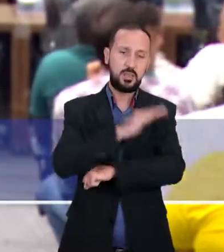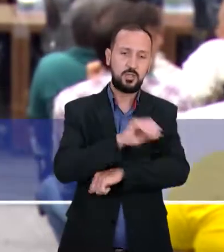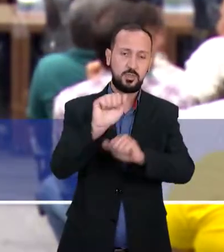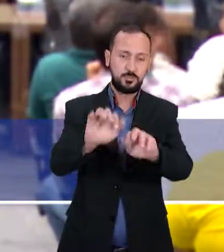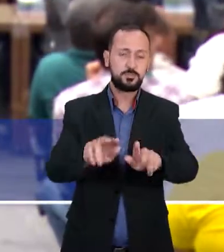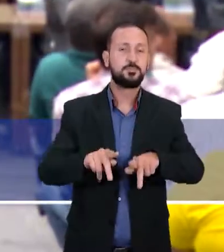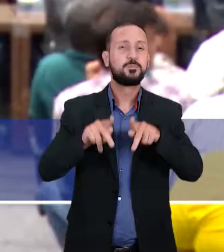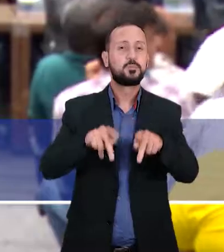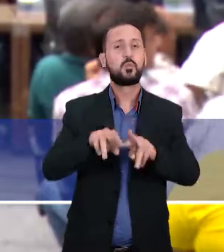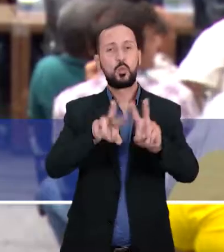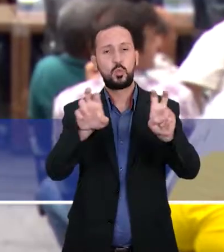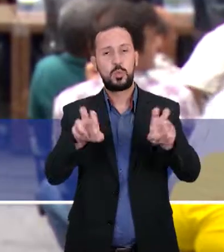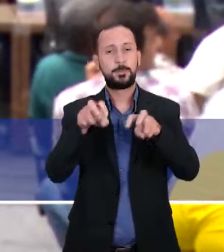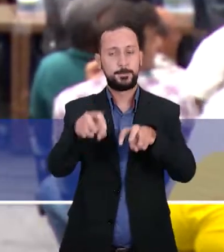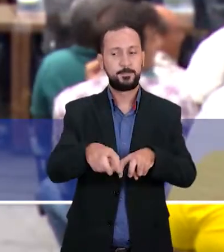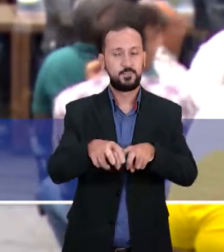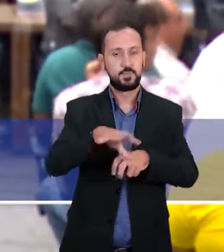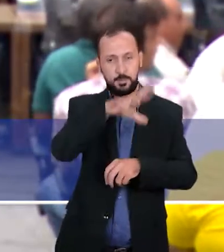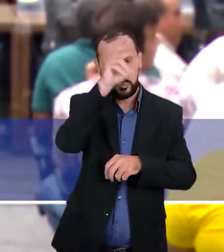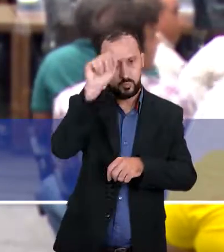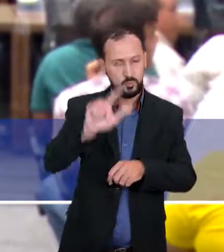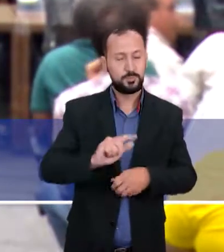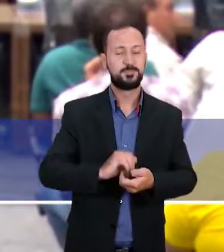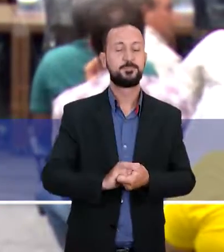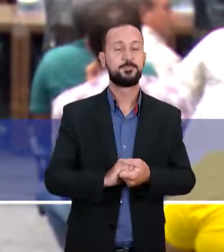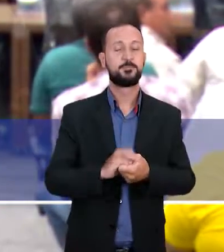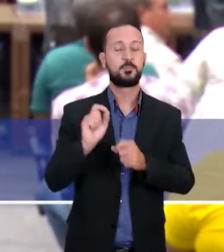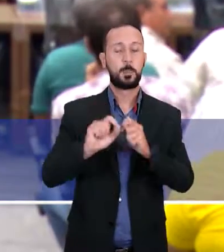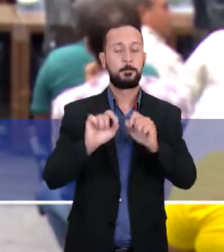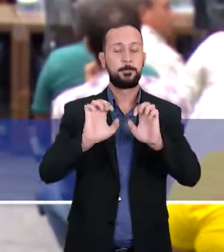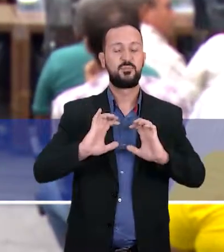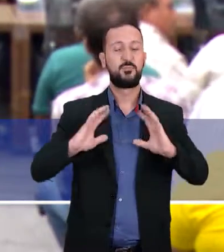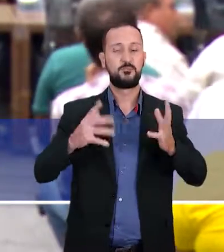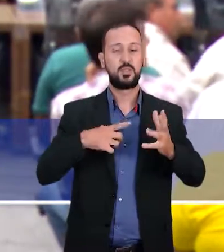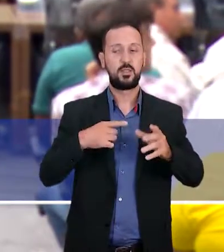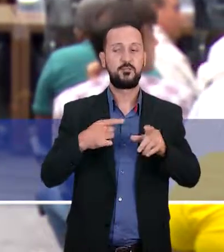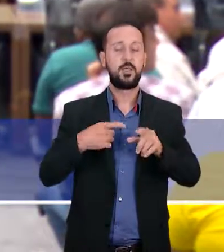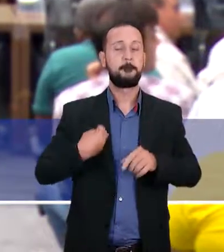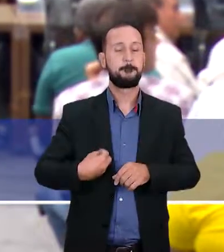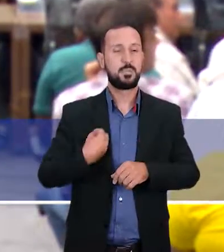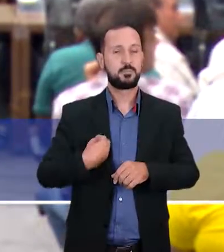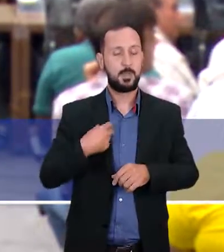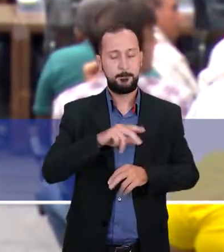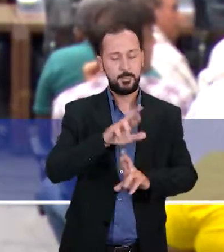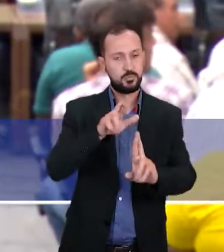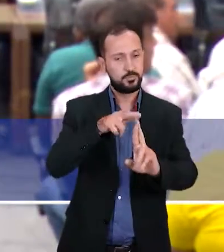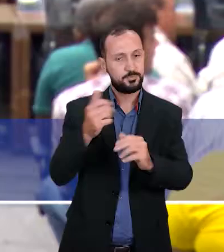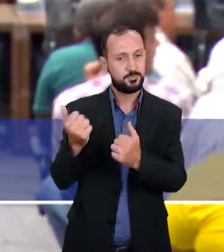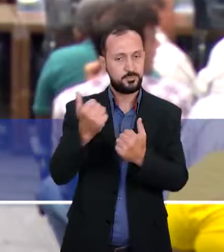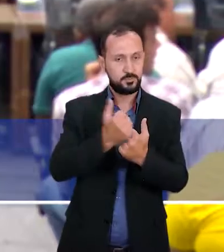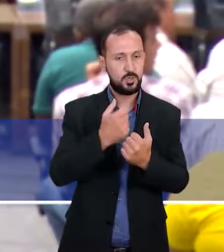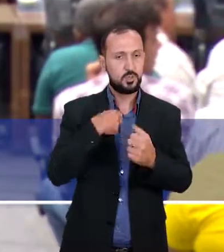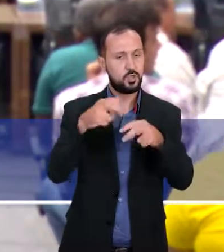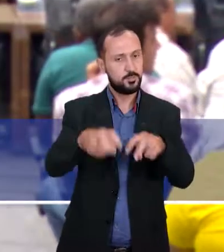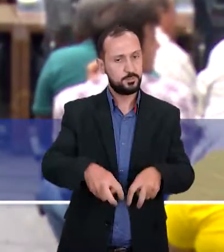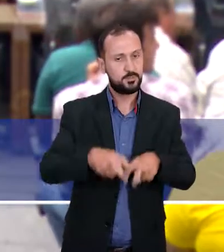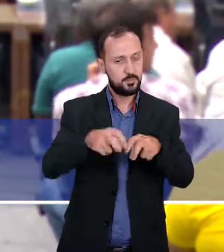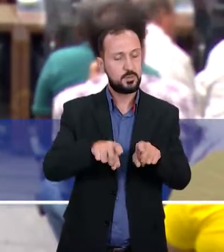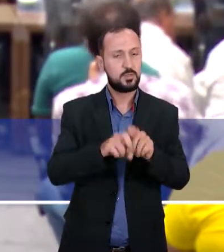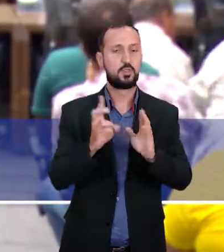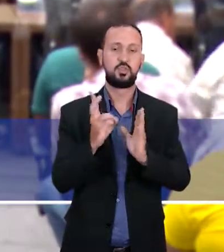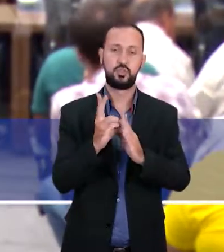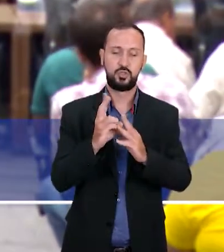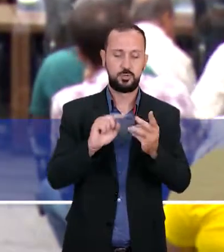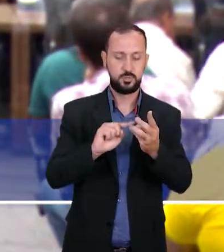audiência pública com o tema As Questões Fundiárias de Mato Grosso do Sul. O evento contou com a participação de representantes dos segmentos de